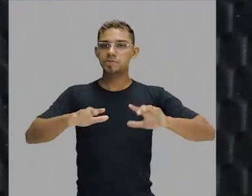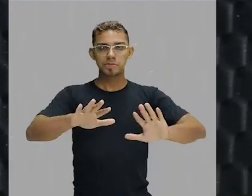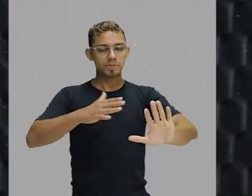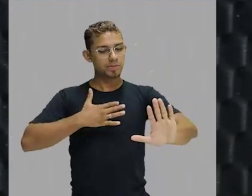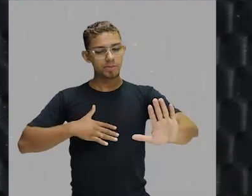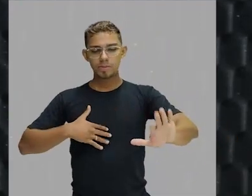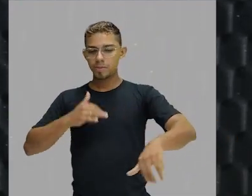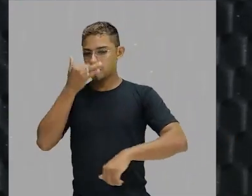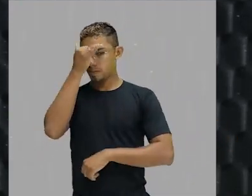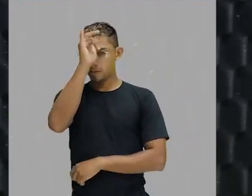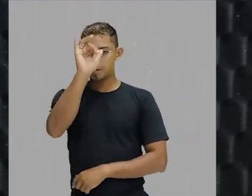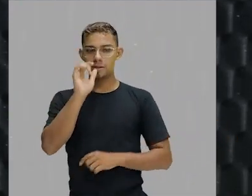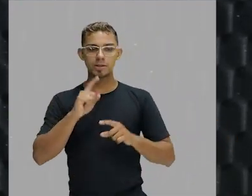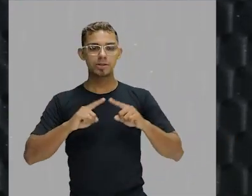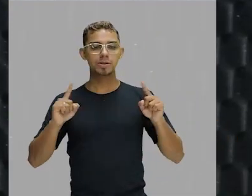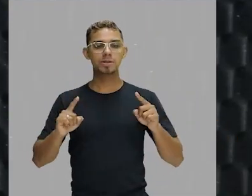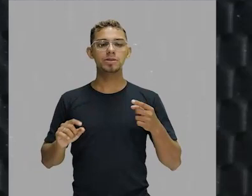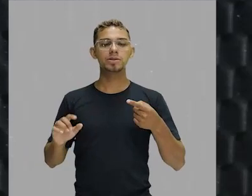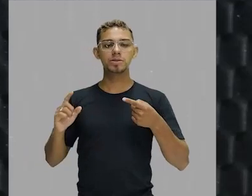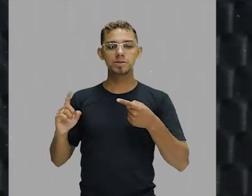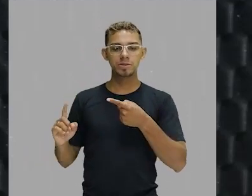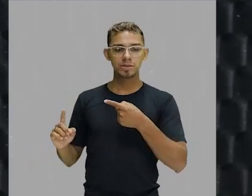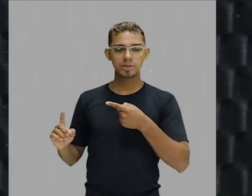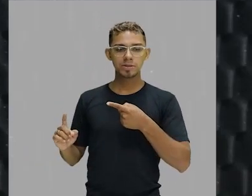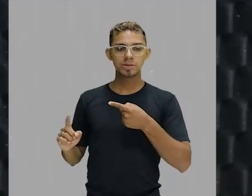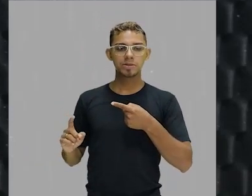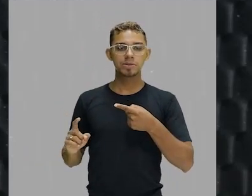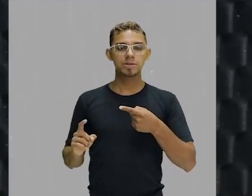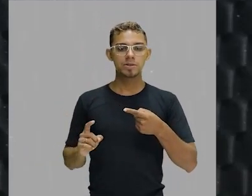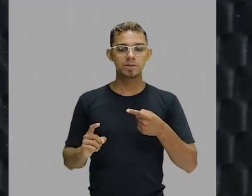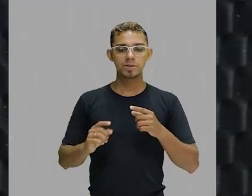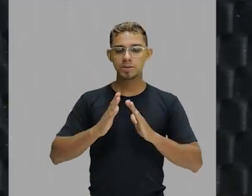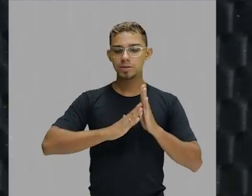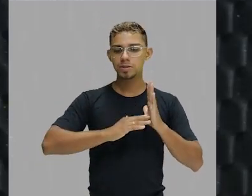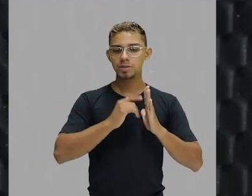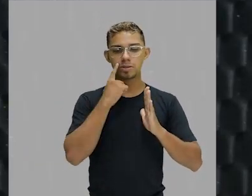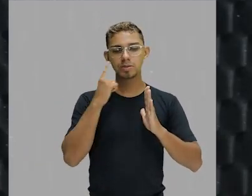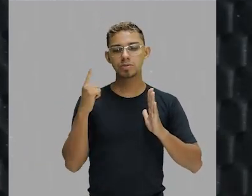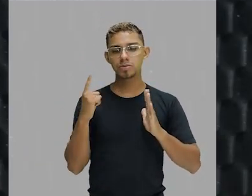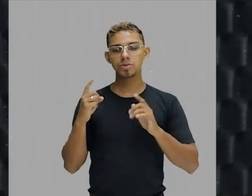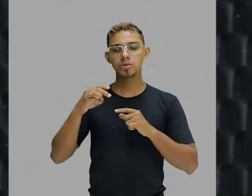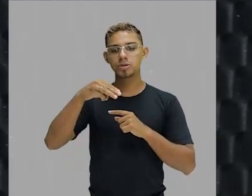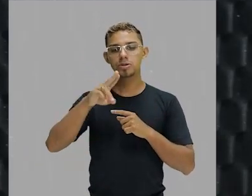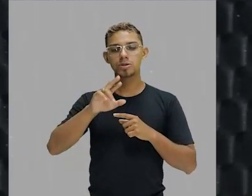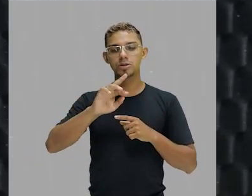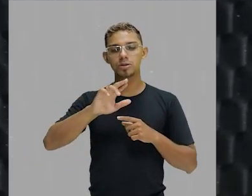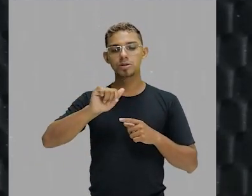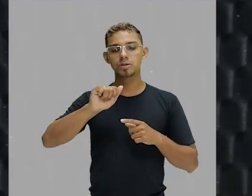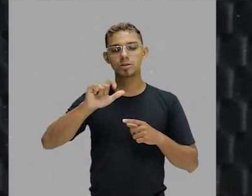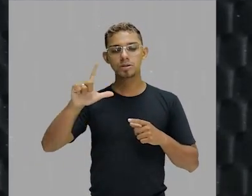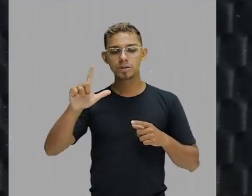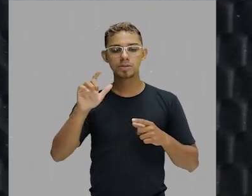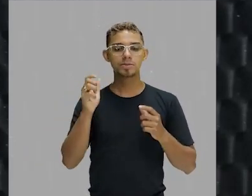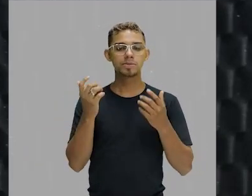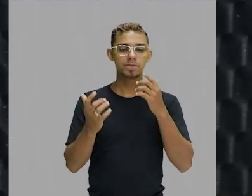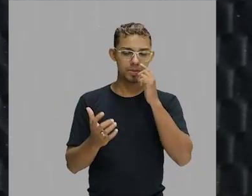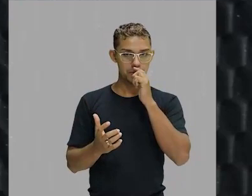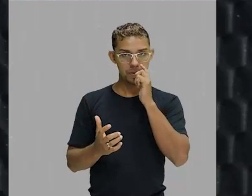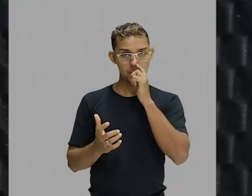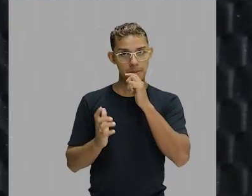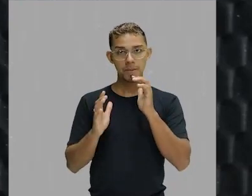mas a obra de Niemeyer, a pintura, o mural é de Cândido Portinari, quer